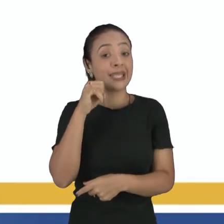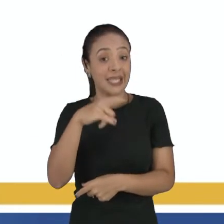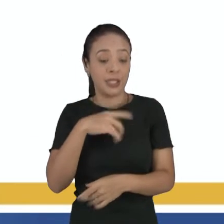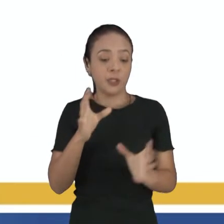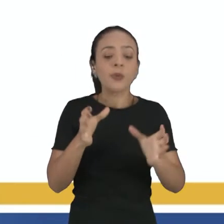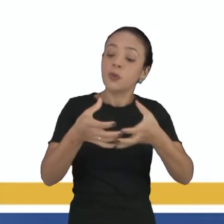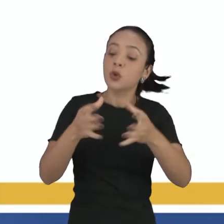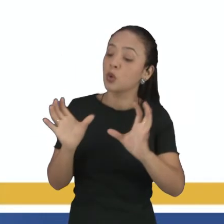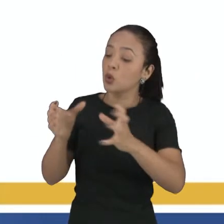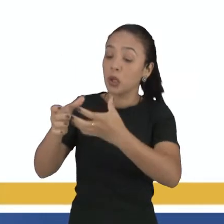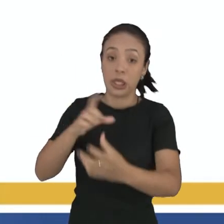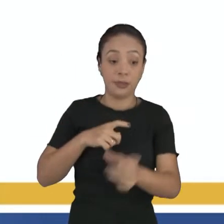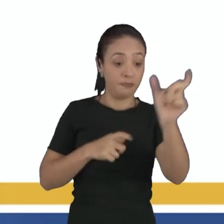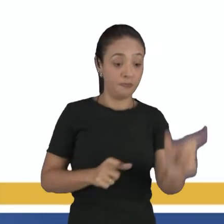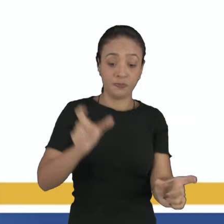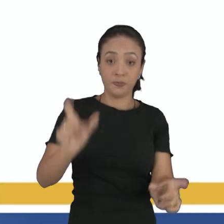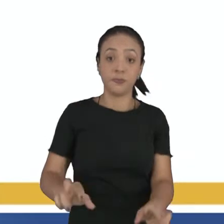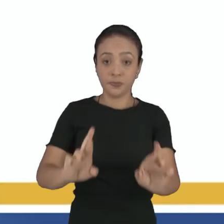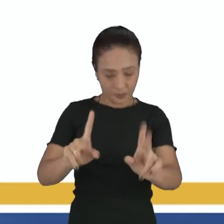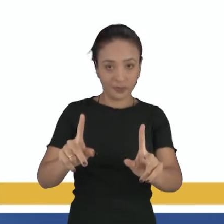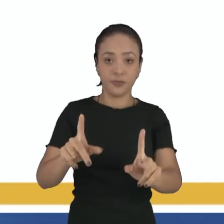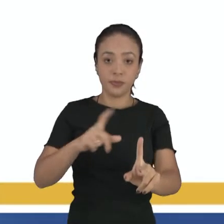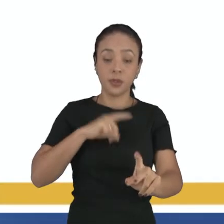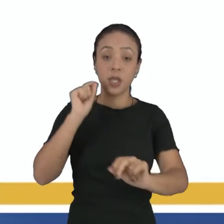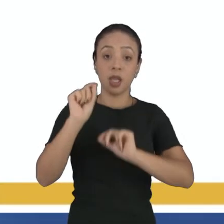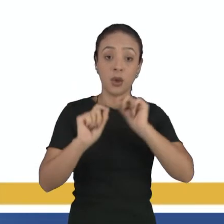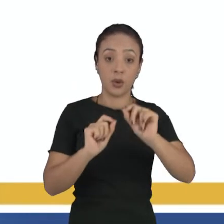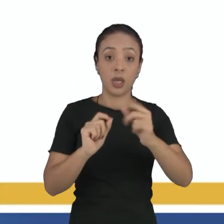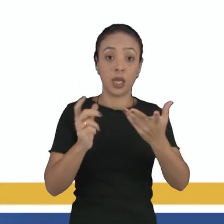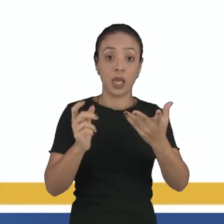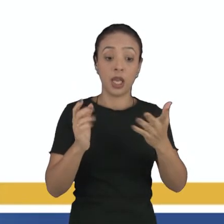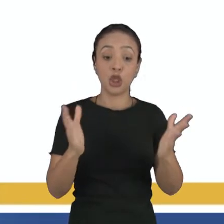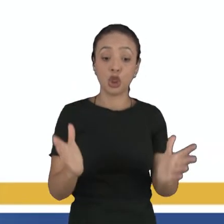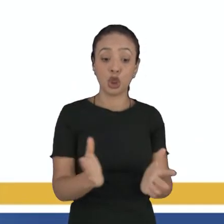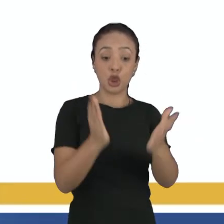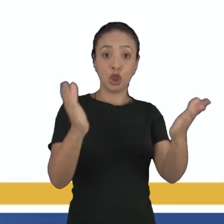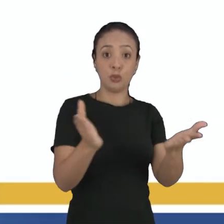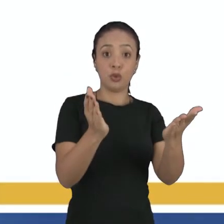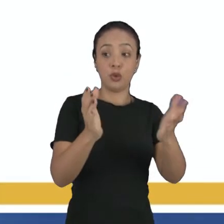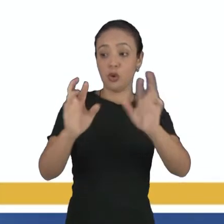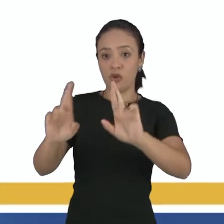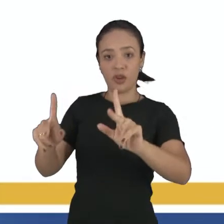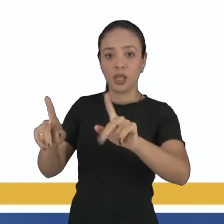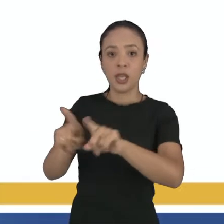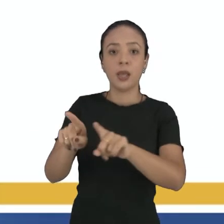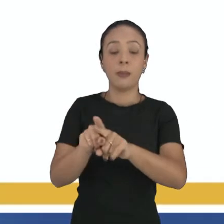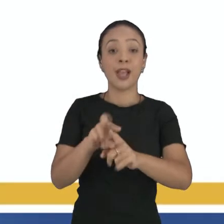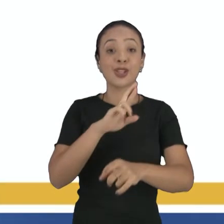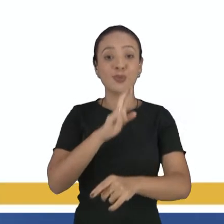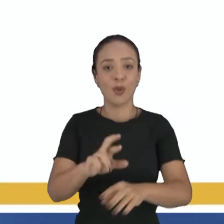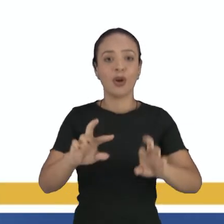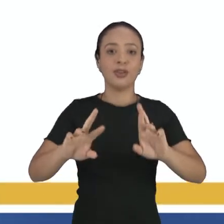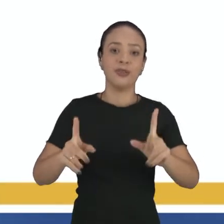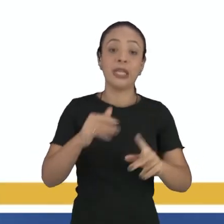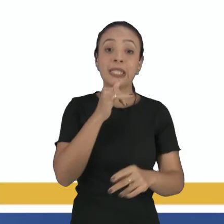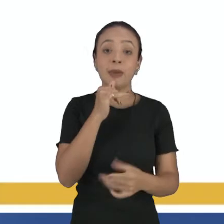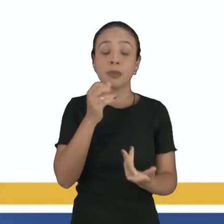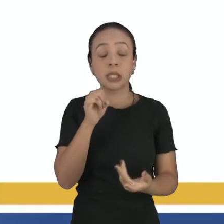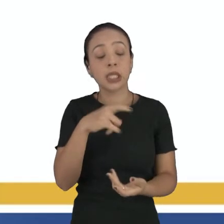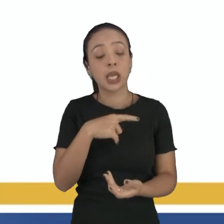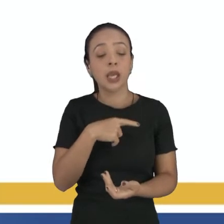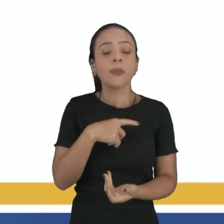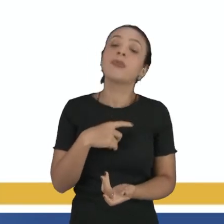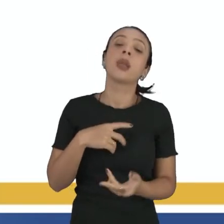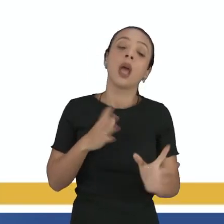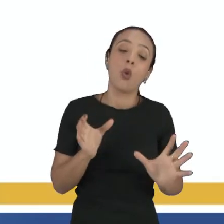população que tem seres diferentes, você vai ter respostas a estímulos diferentes. Então imagine ali você tem uma população de coelhos,